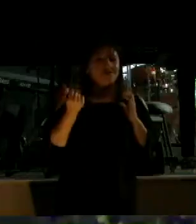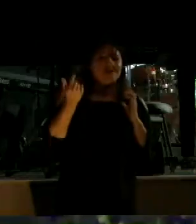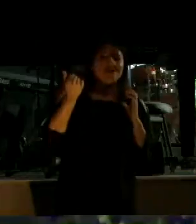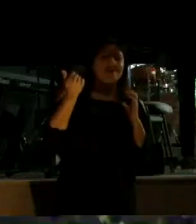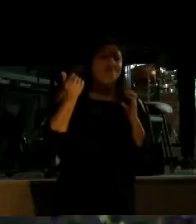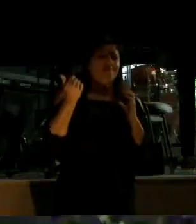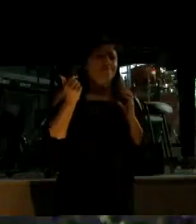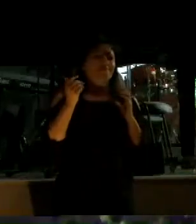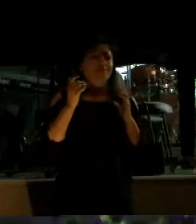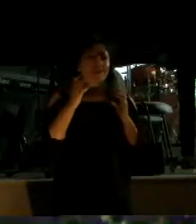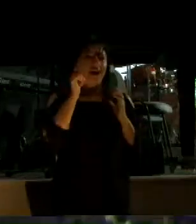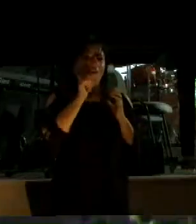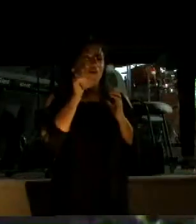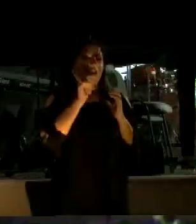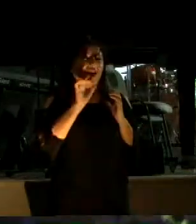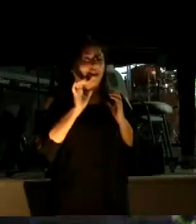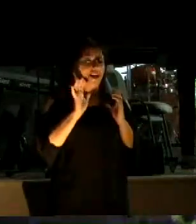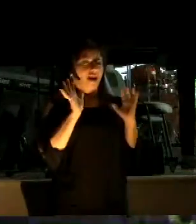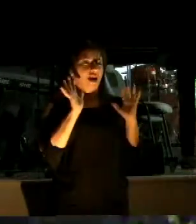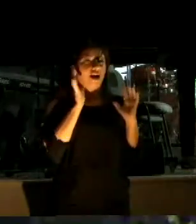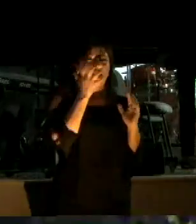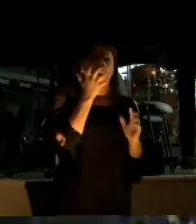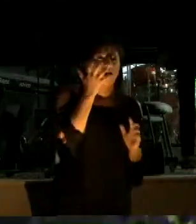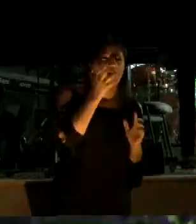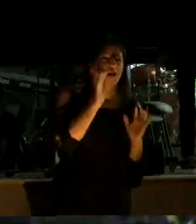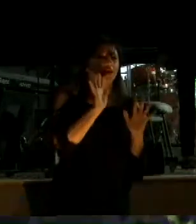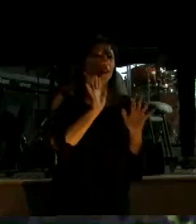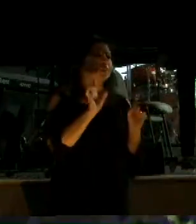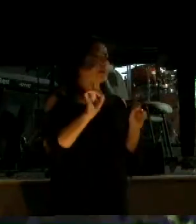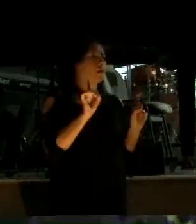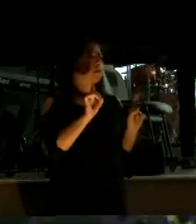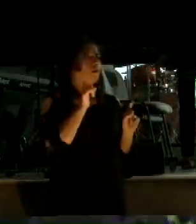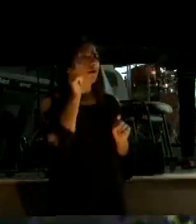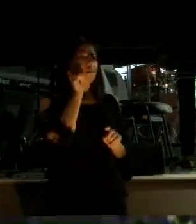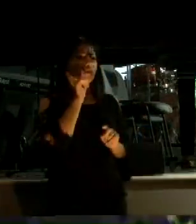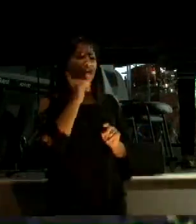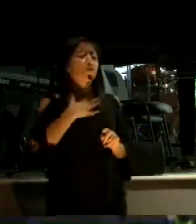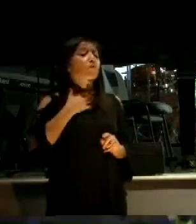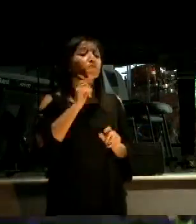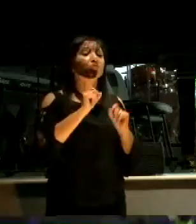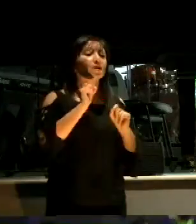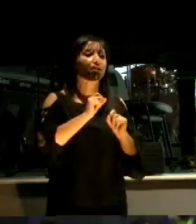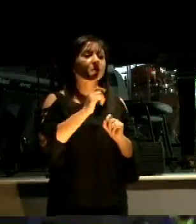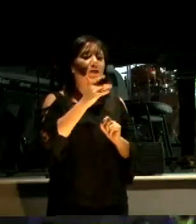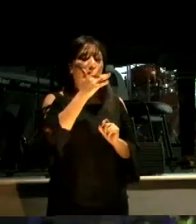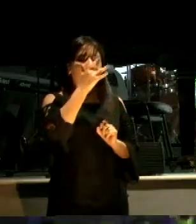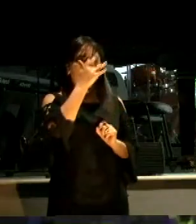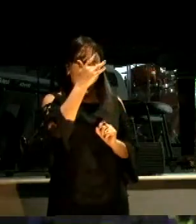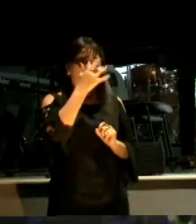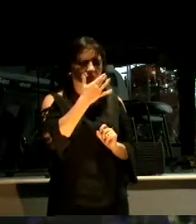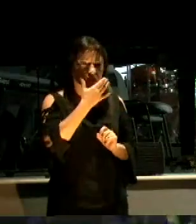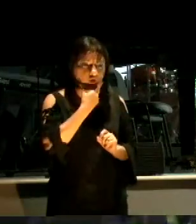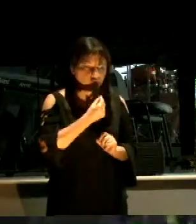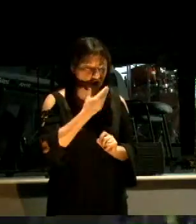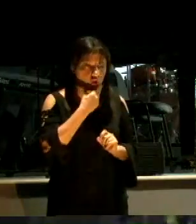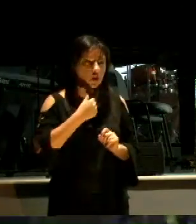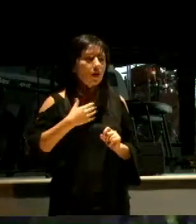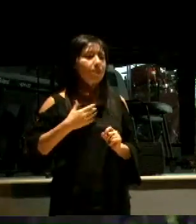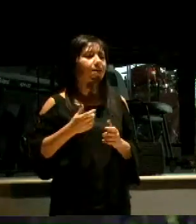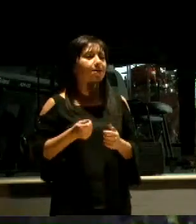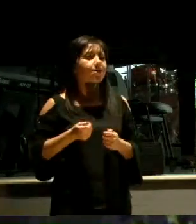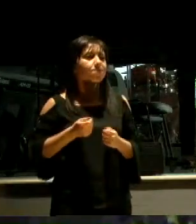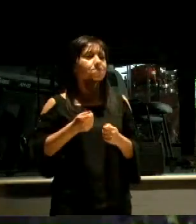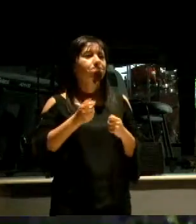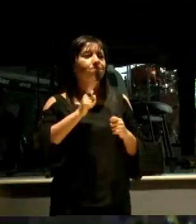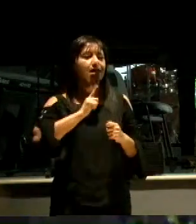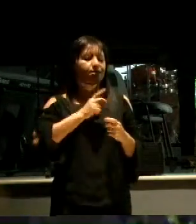O que a mulher quer é ser amada por alguém que é capaz de dar a vida por ela, se for necessário. E se você